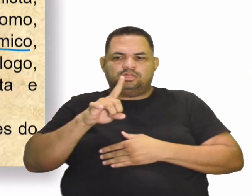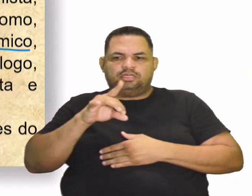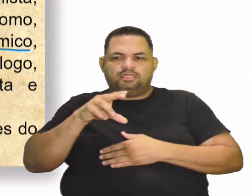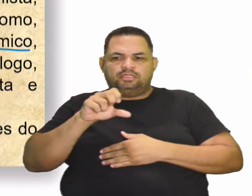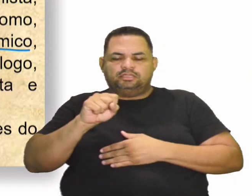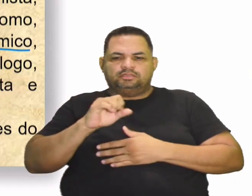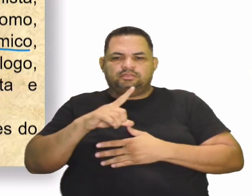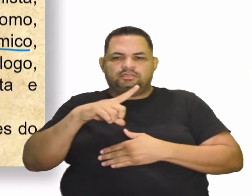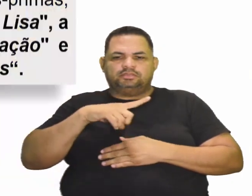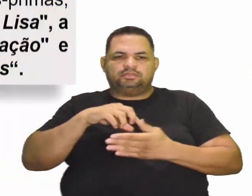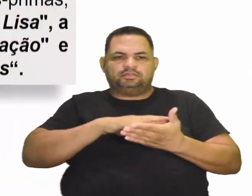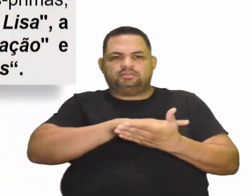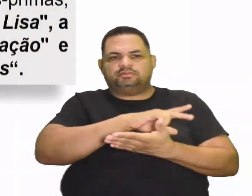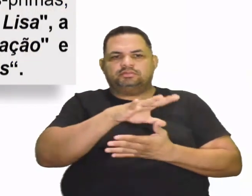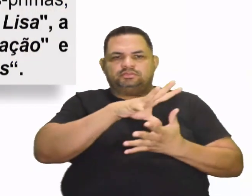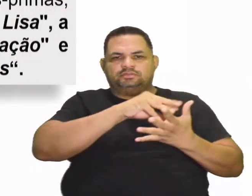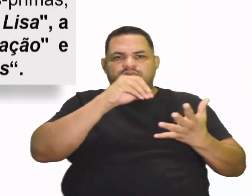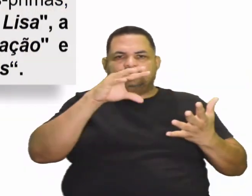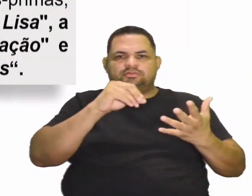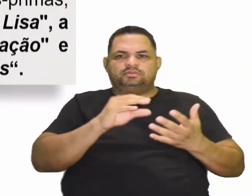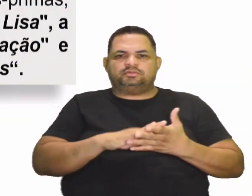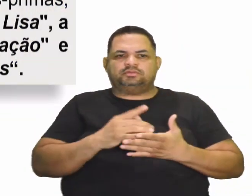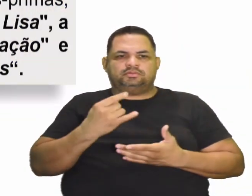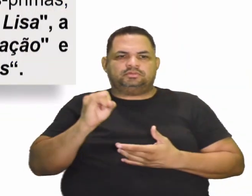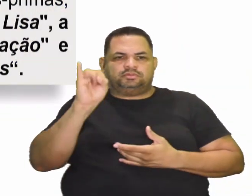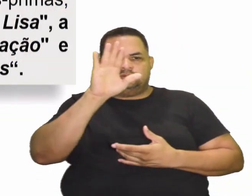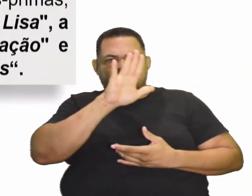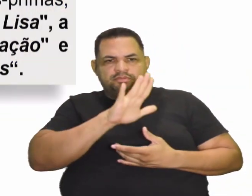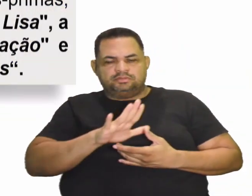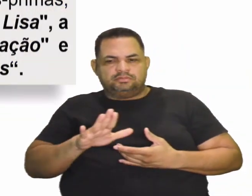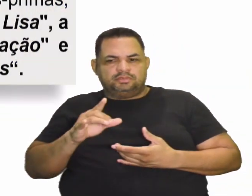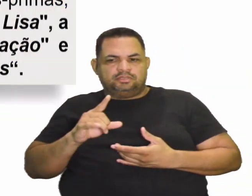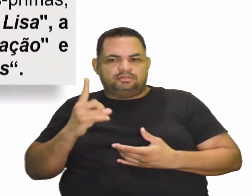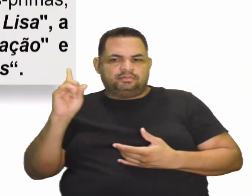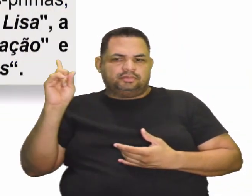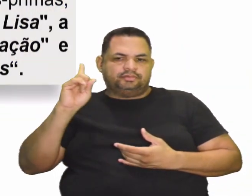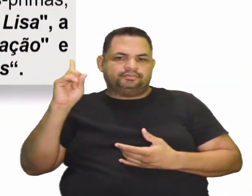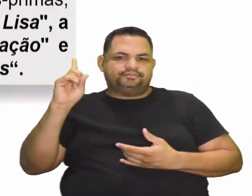muitas réplicas, né? Aqui uma imagem de Leonardo.